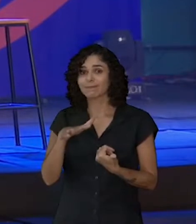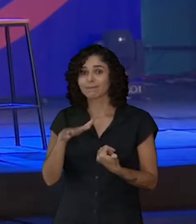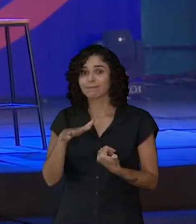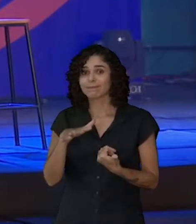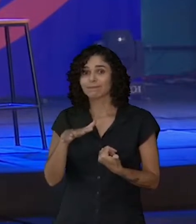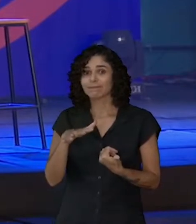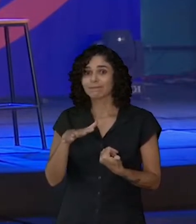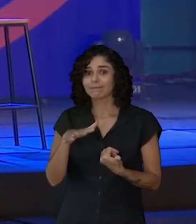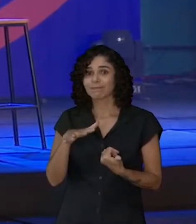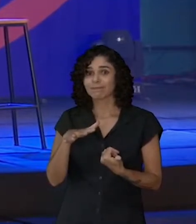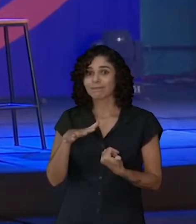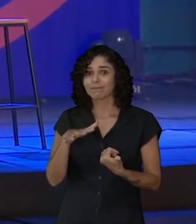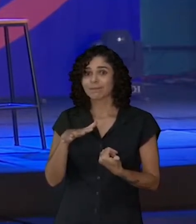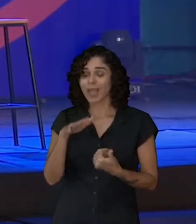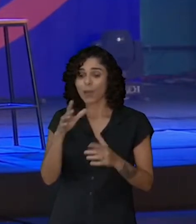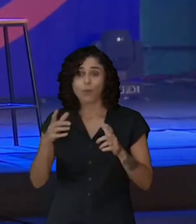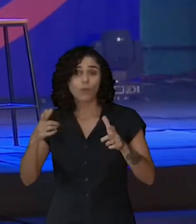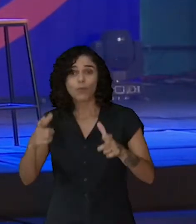campo missionário.